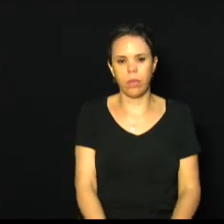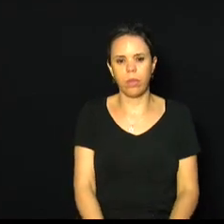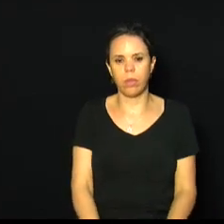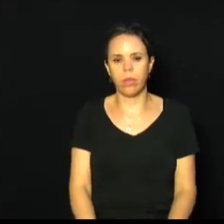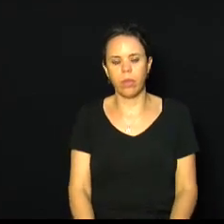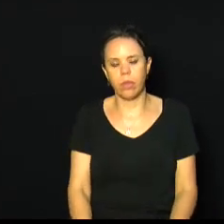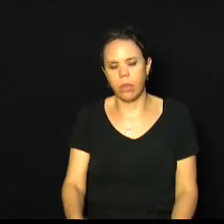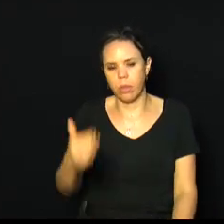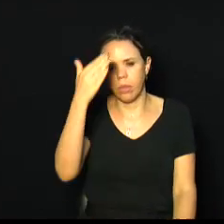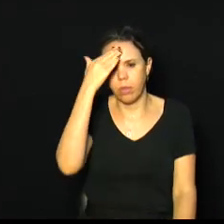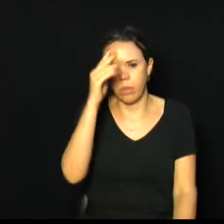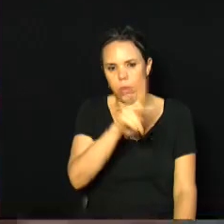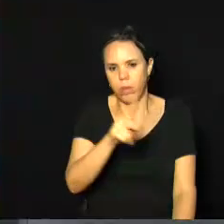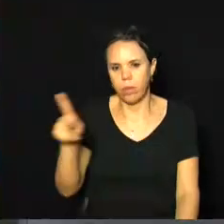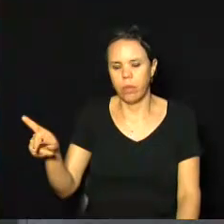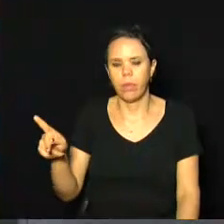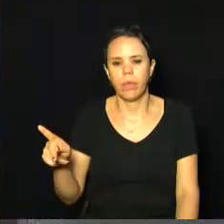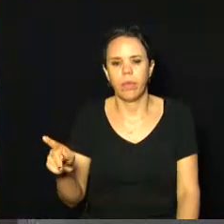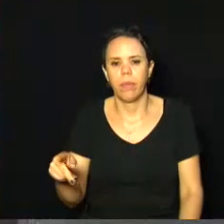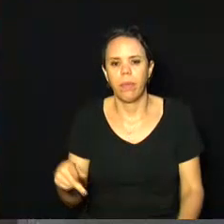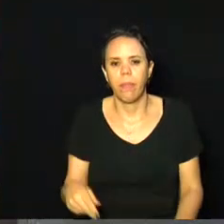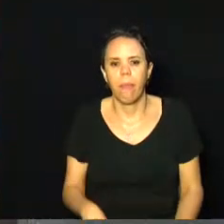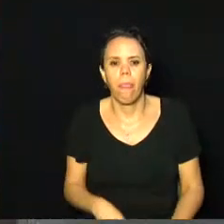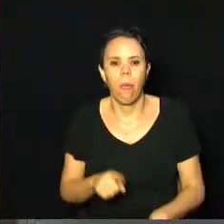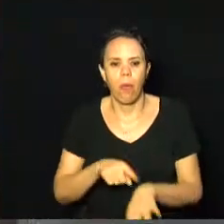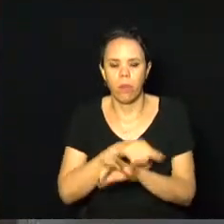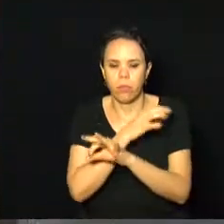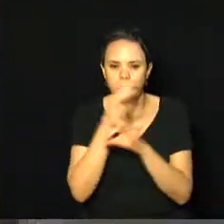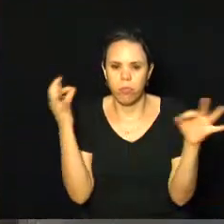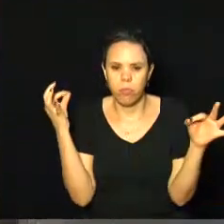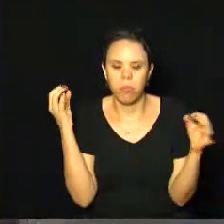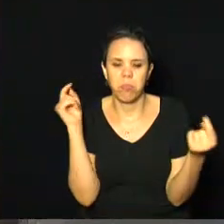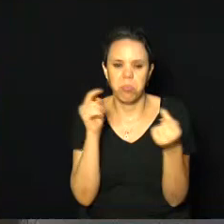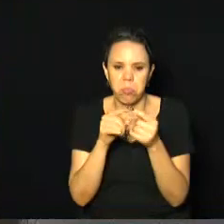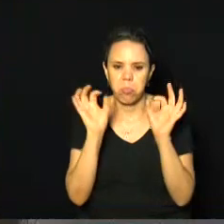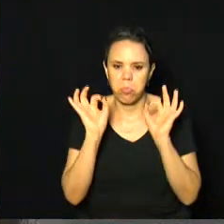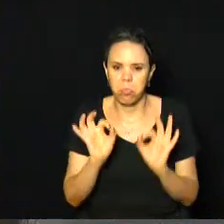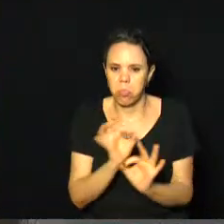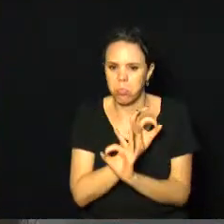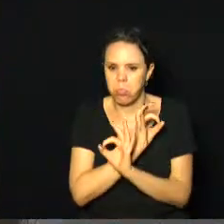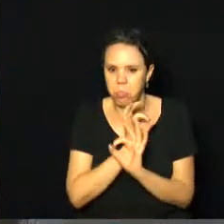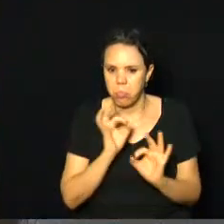Muito obrigado, professor Dimas. Preciso no horário, extremamente